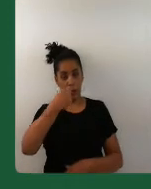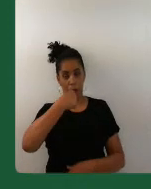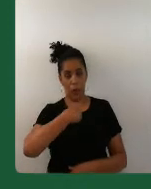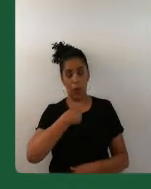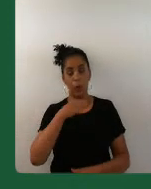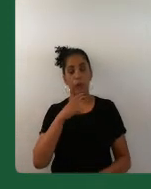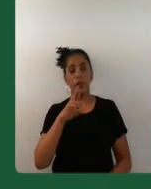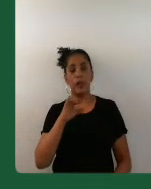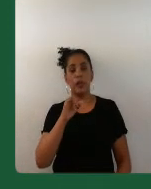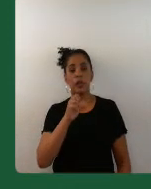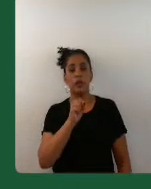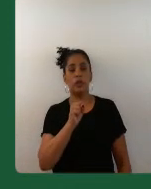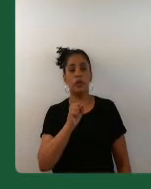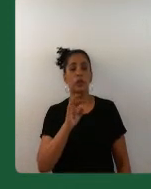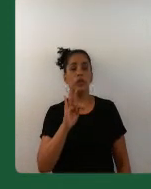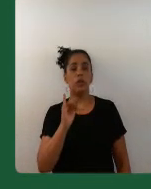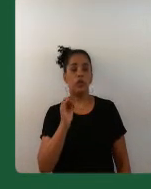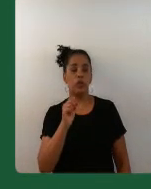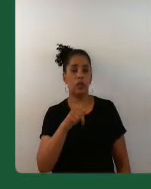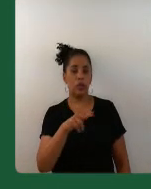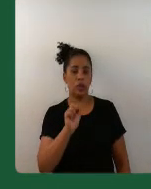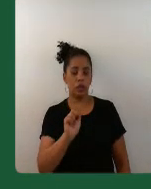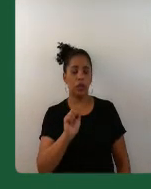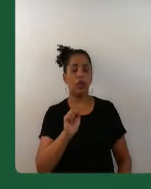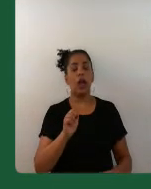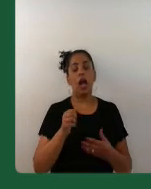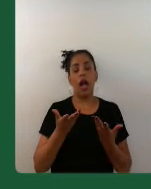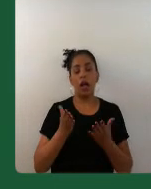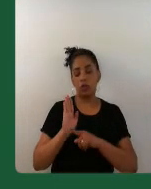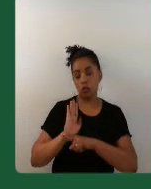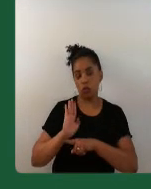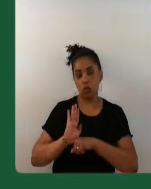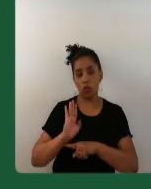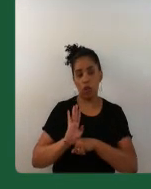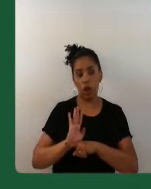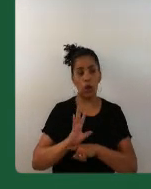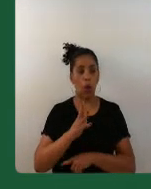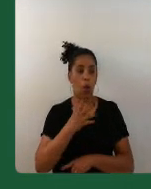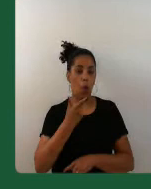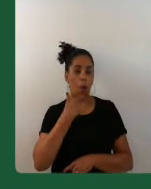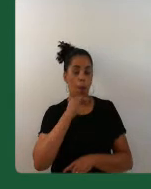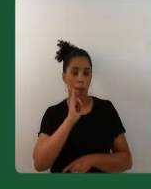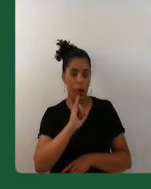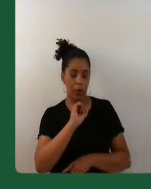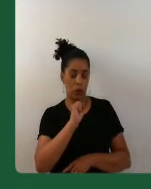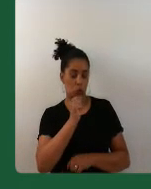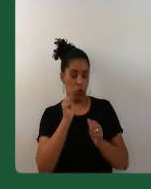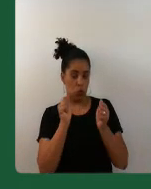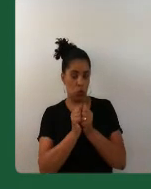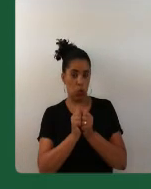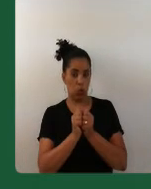Cristiane, fazendo atendimento de um pai junto com o paciente.